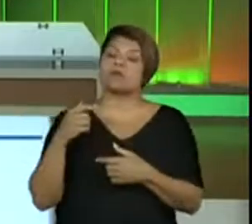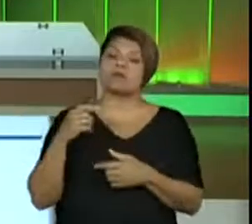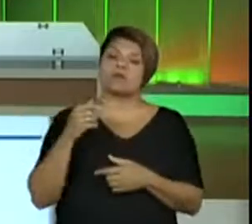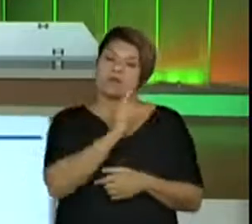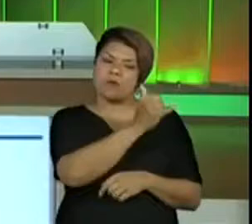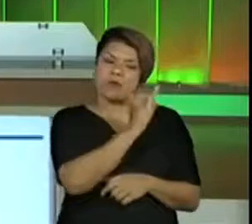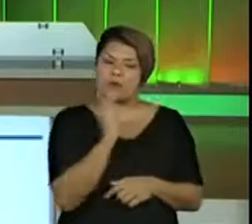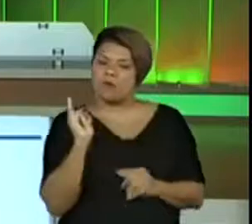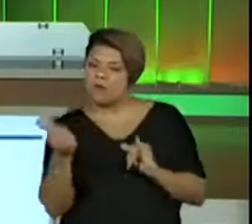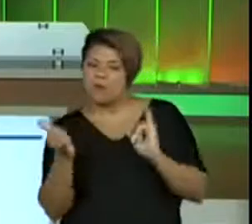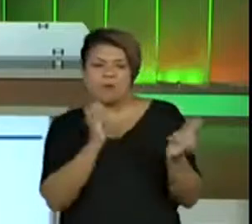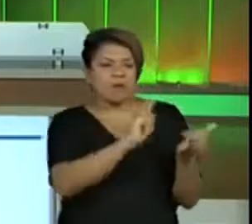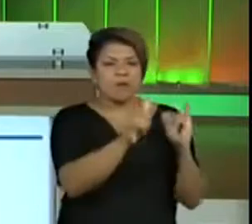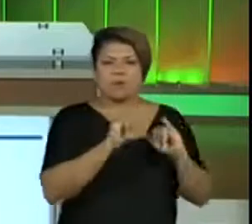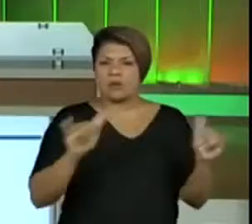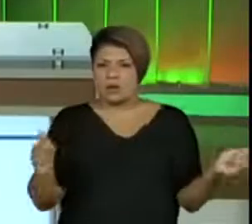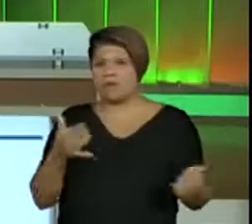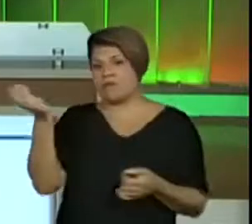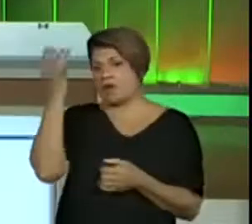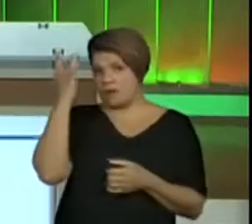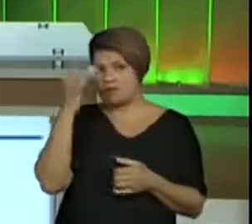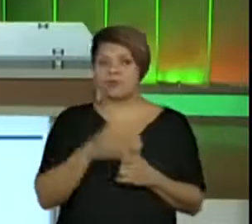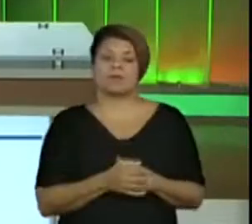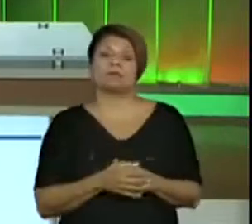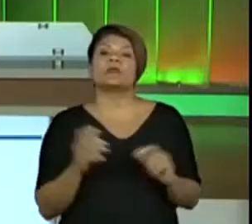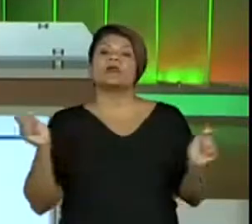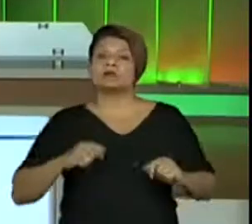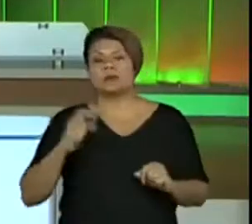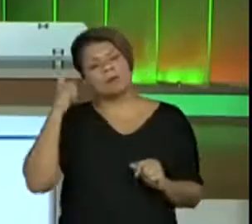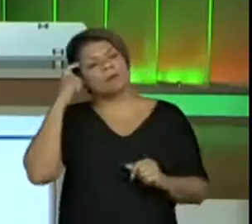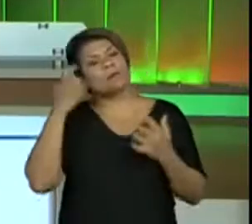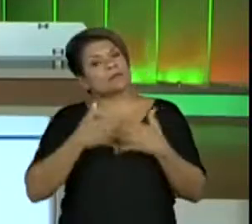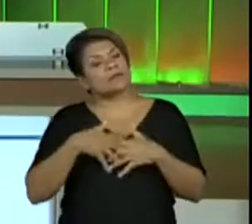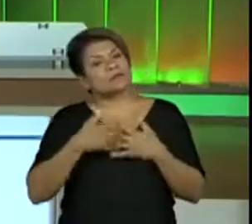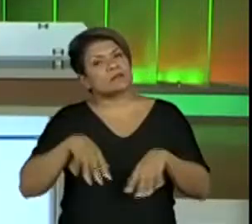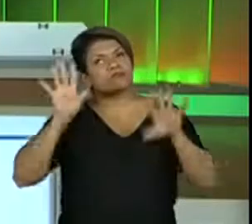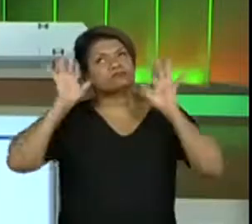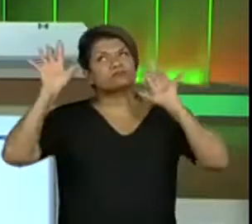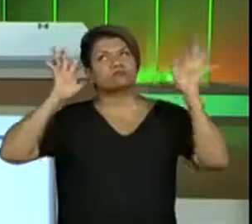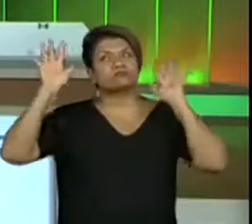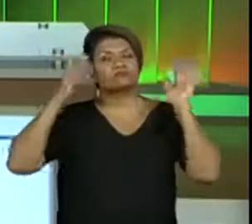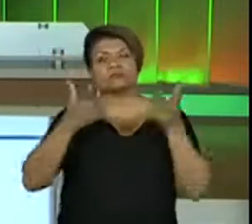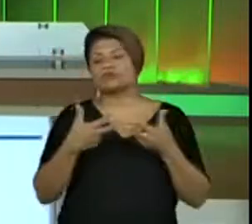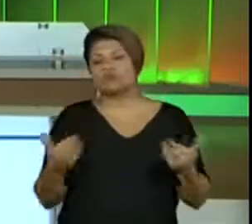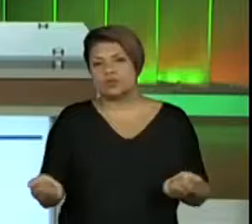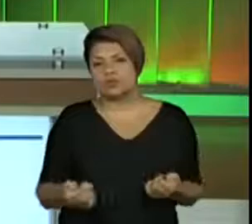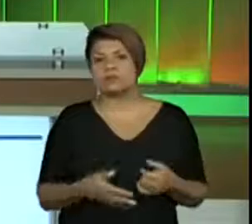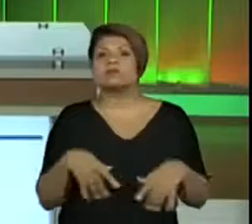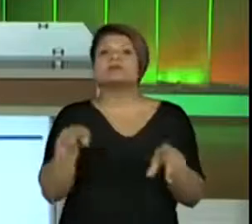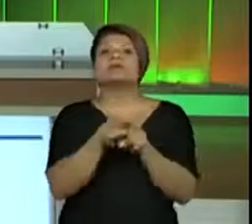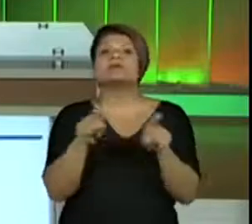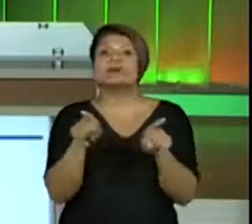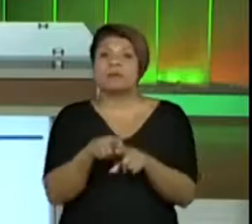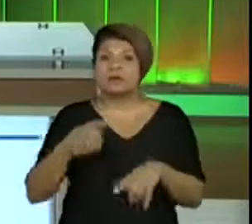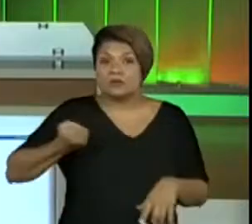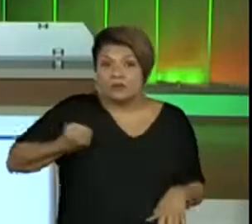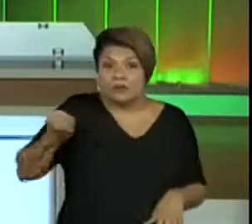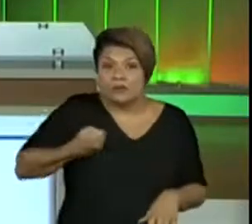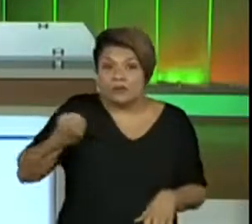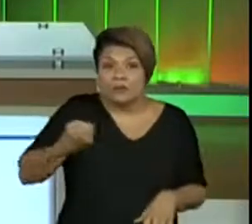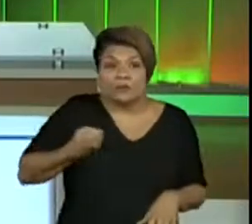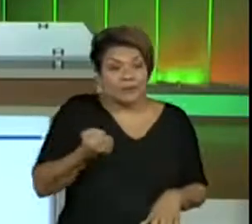fábula, podemos pensar em uma série de coisas. Podemos pensar também em números,